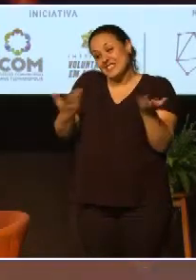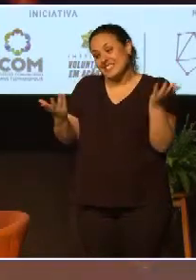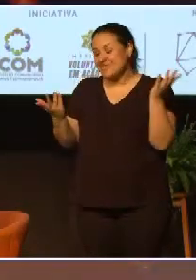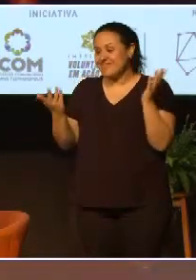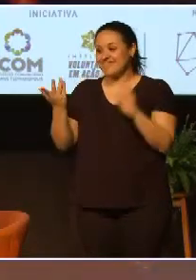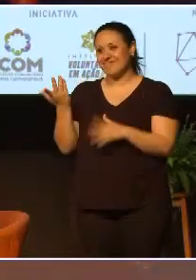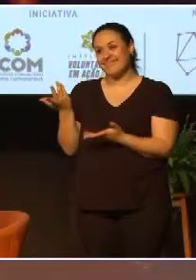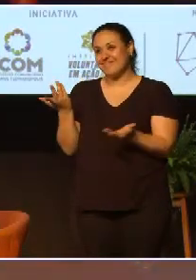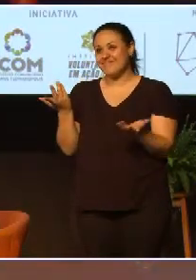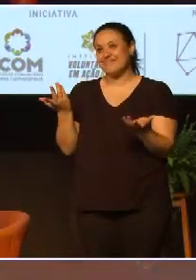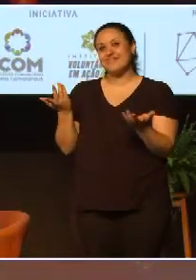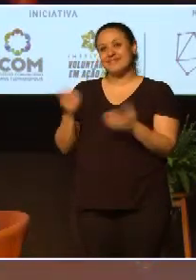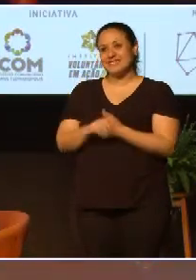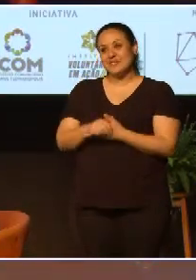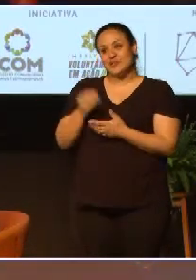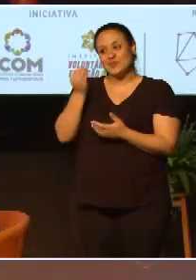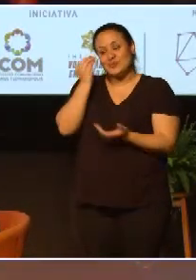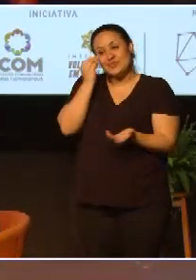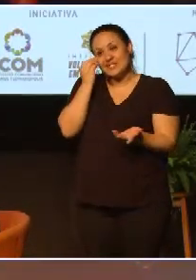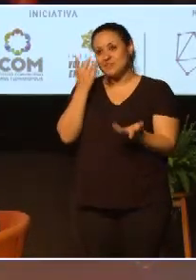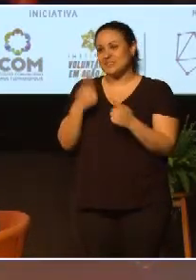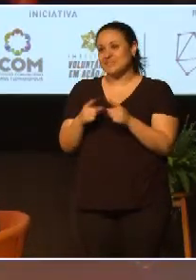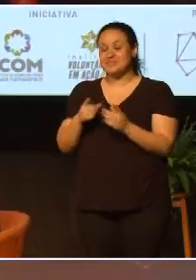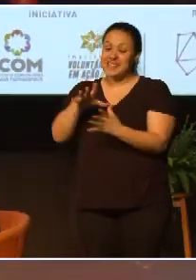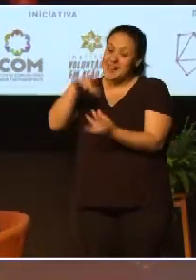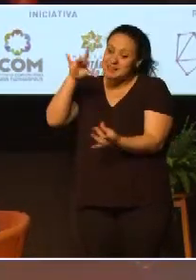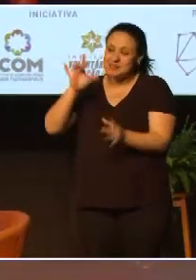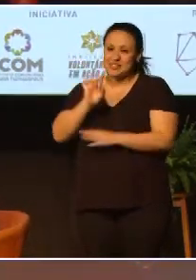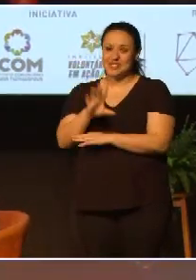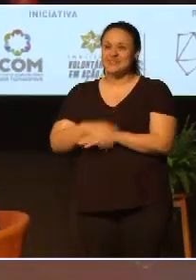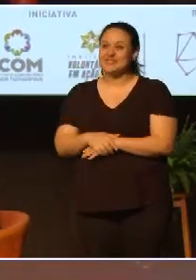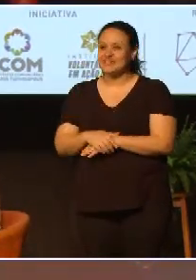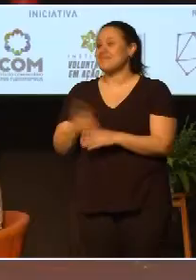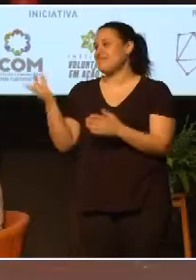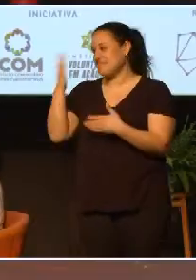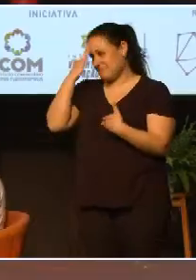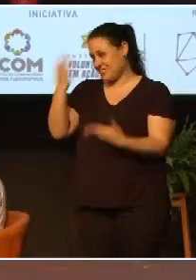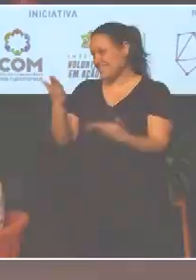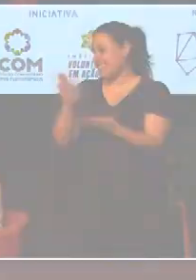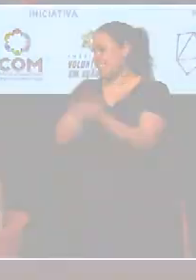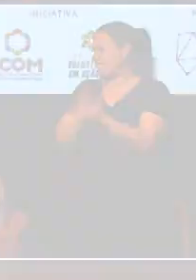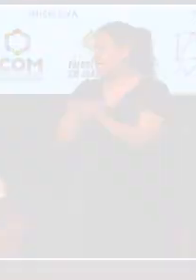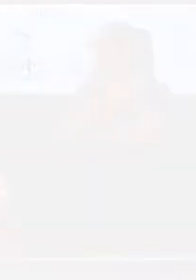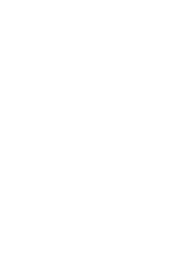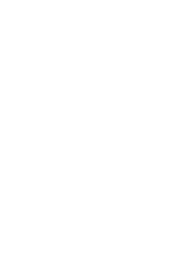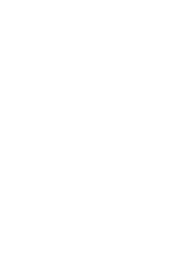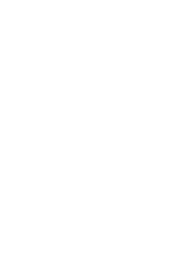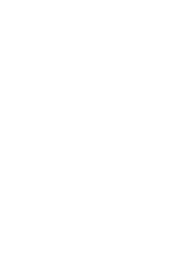está entre nós. Gente, muito obrigado. Obrigado, meninas. Obrigado. Parabéns.